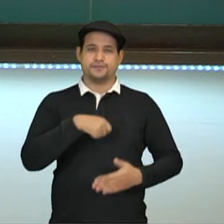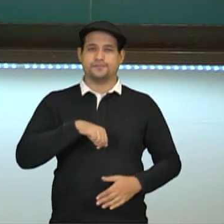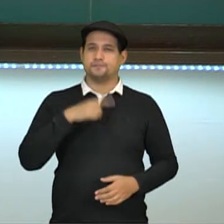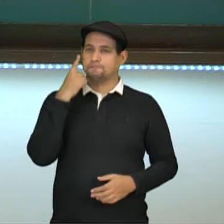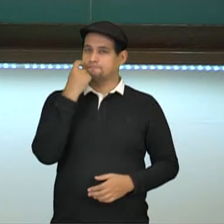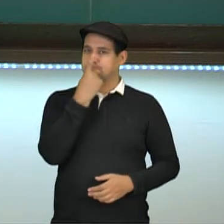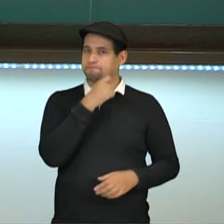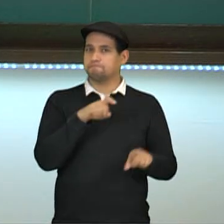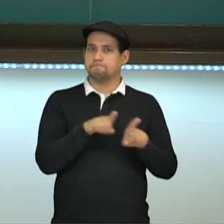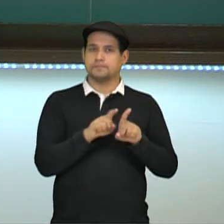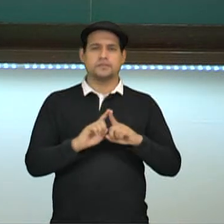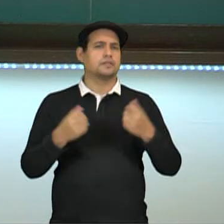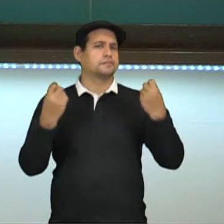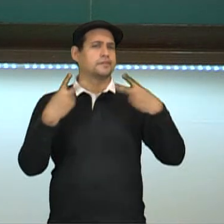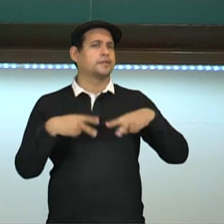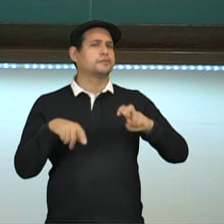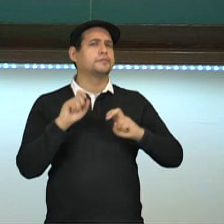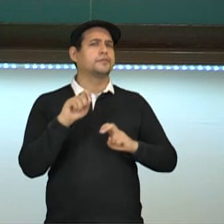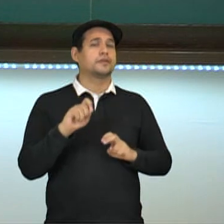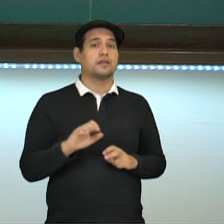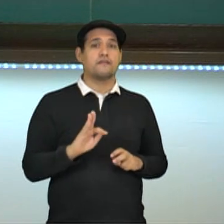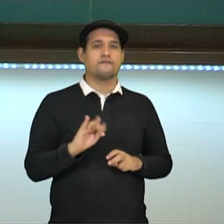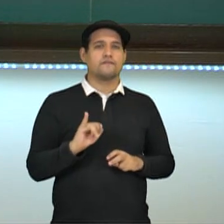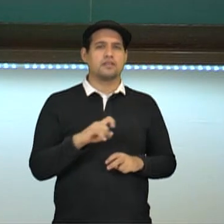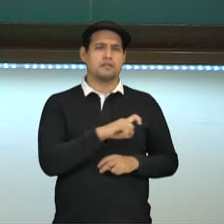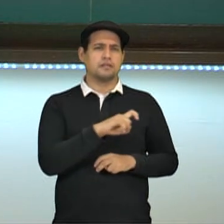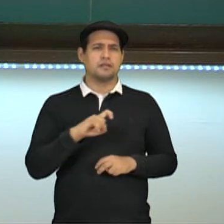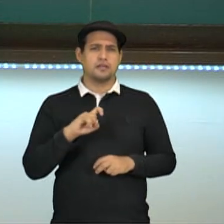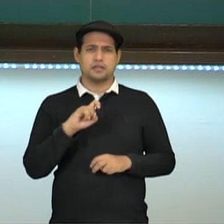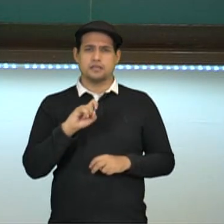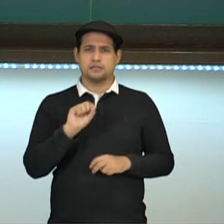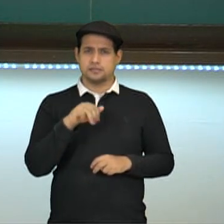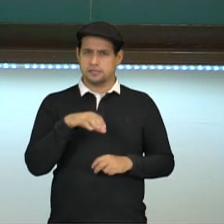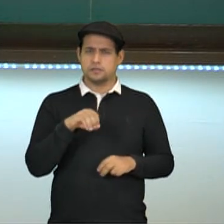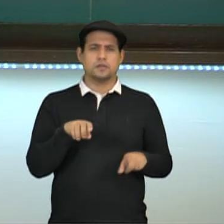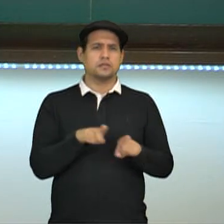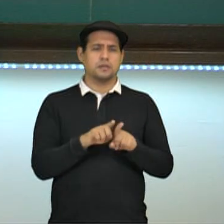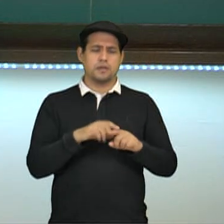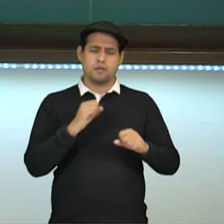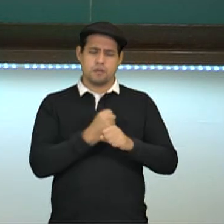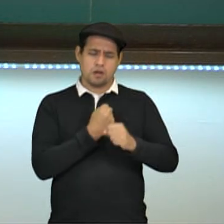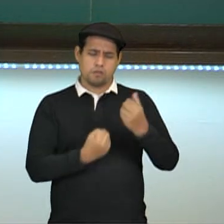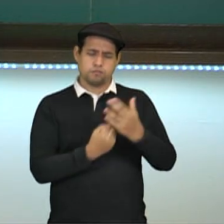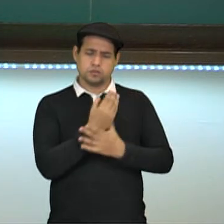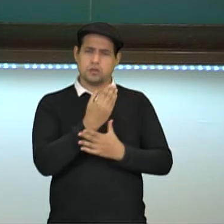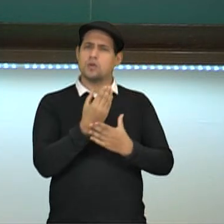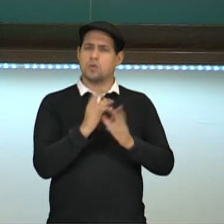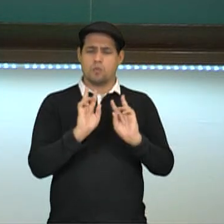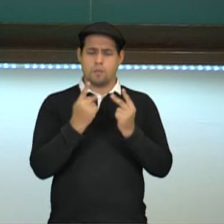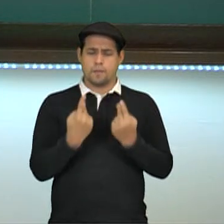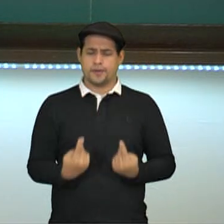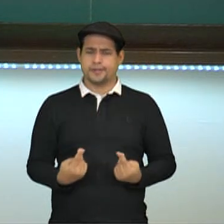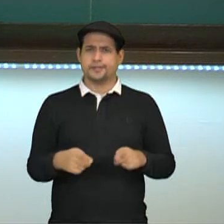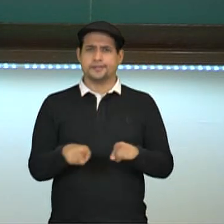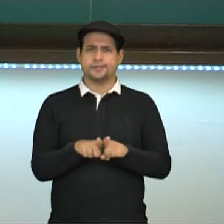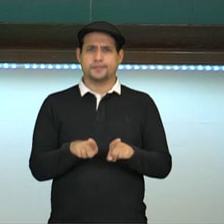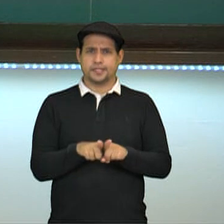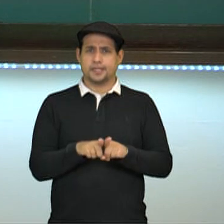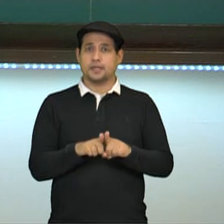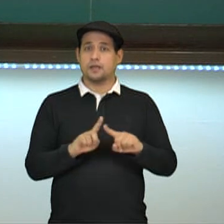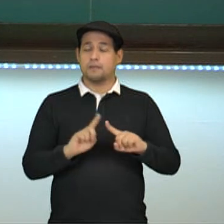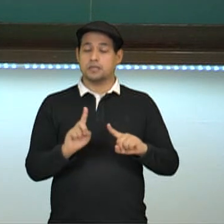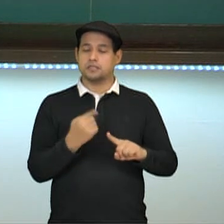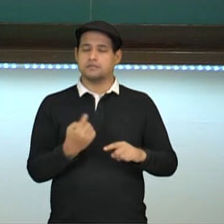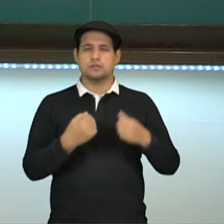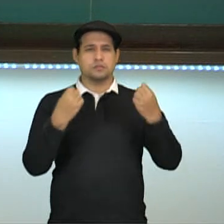aula de hoje nós vamos falar sobre o fixismo, uma construção humana, mas também vamos falar aí das mudanças